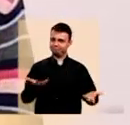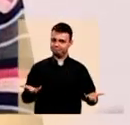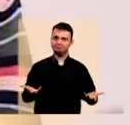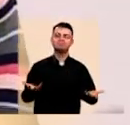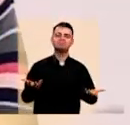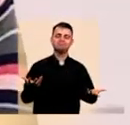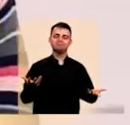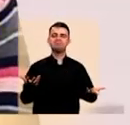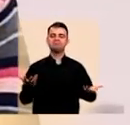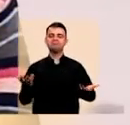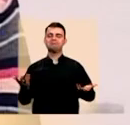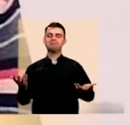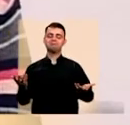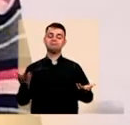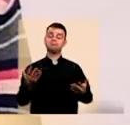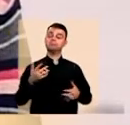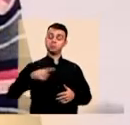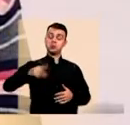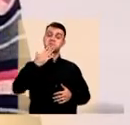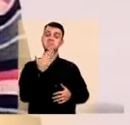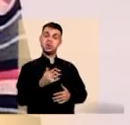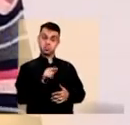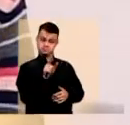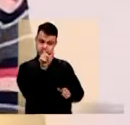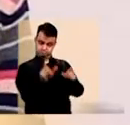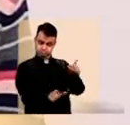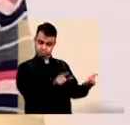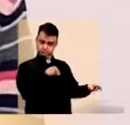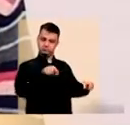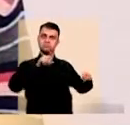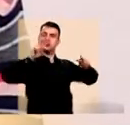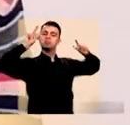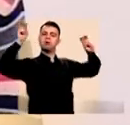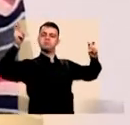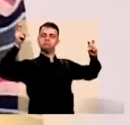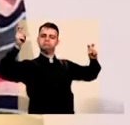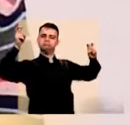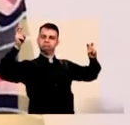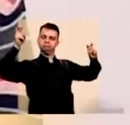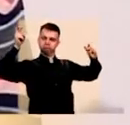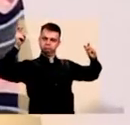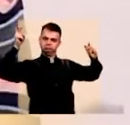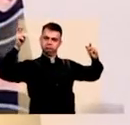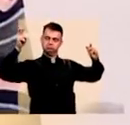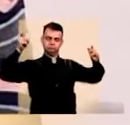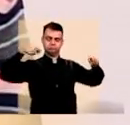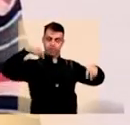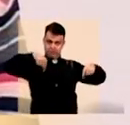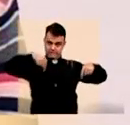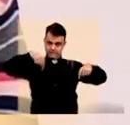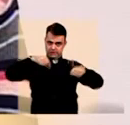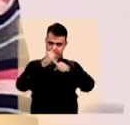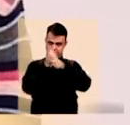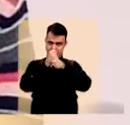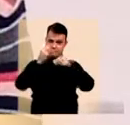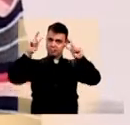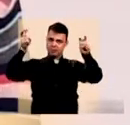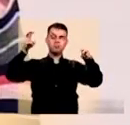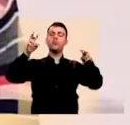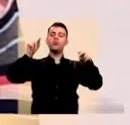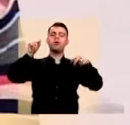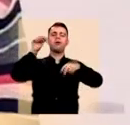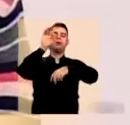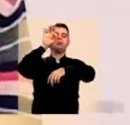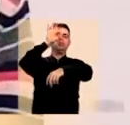Porque a gente pede até que os contadores coloquem uma temática. Esse ano teve voltada